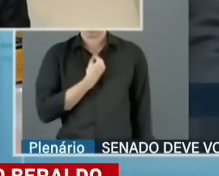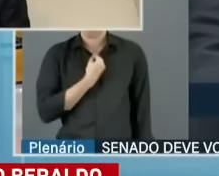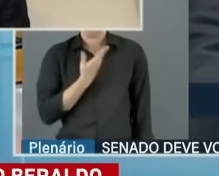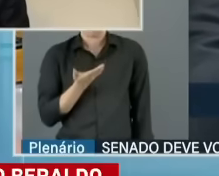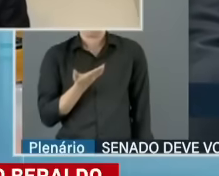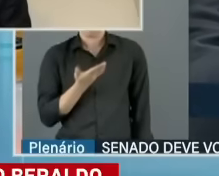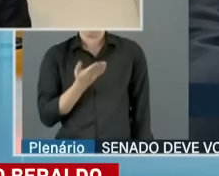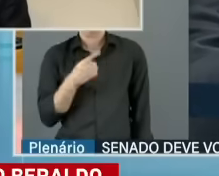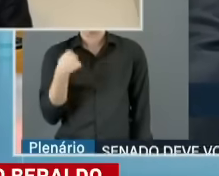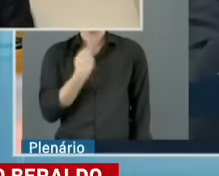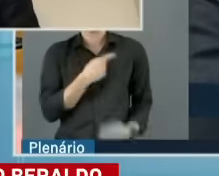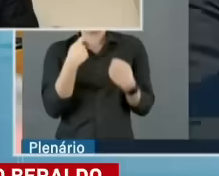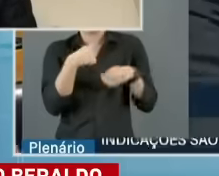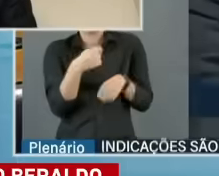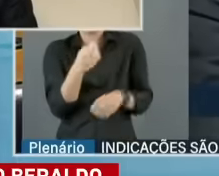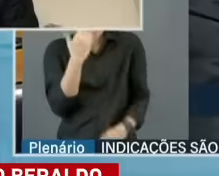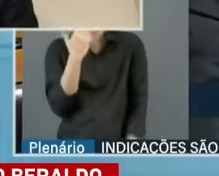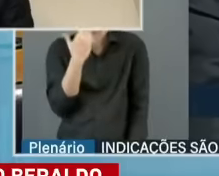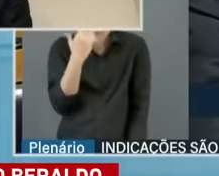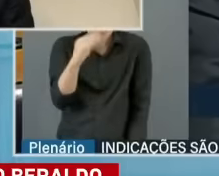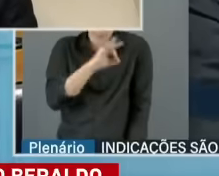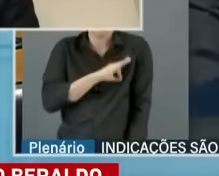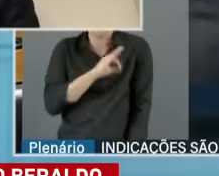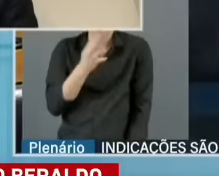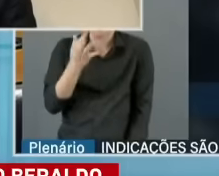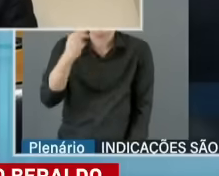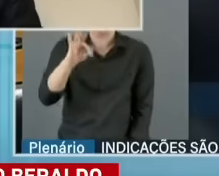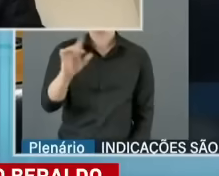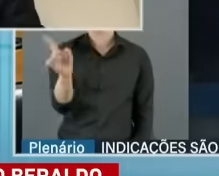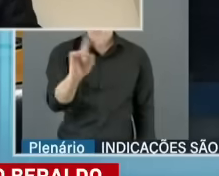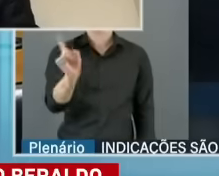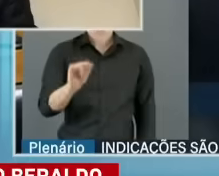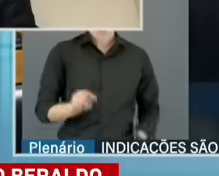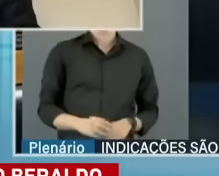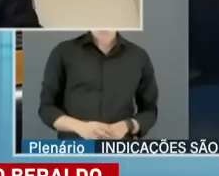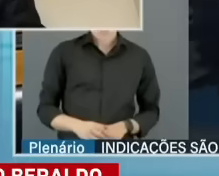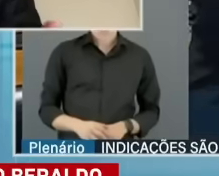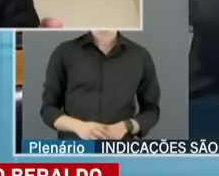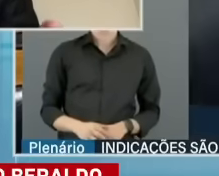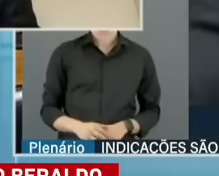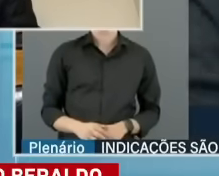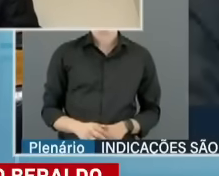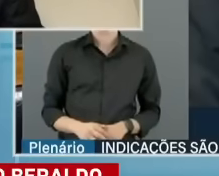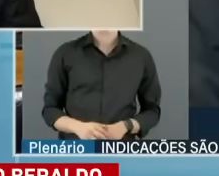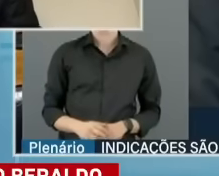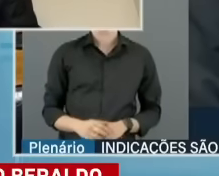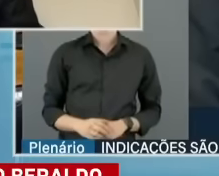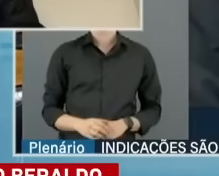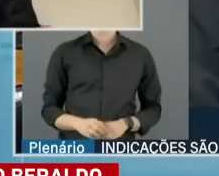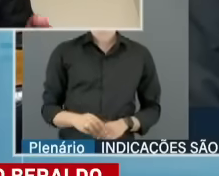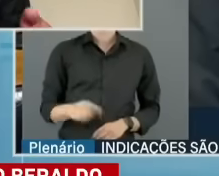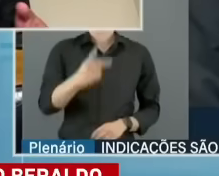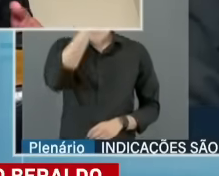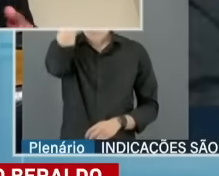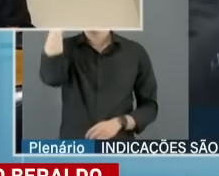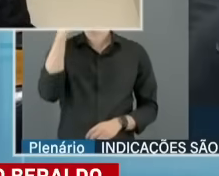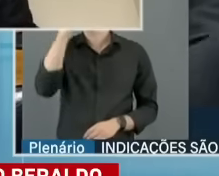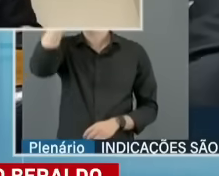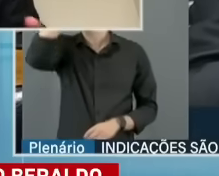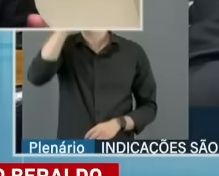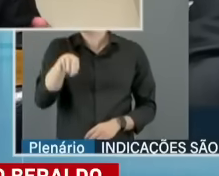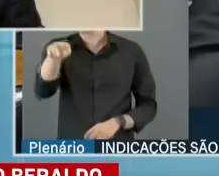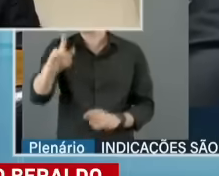Planalto. Isso indica negligência por parte do governo, sabendo que havia risco de invasão